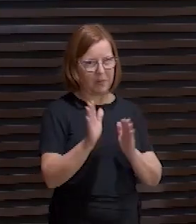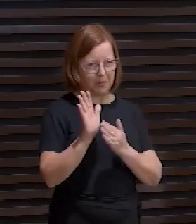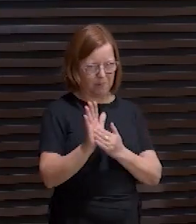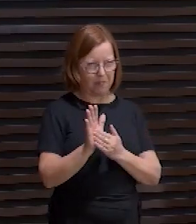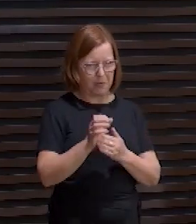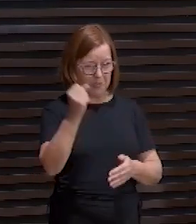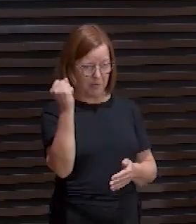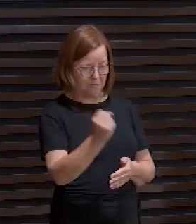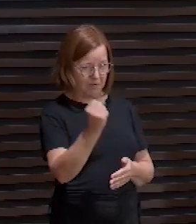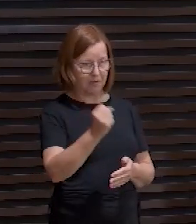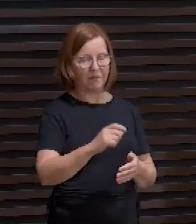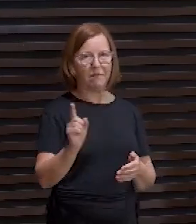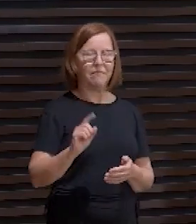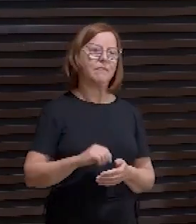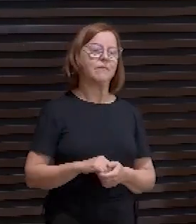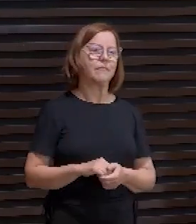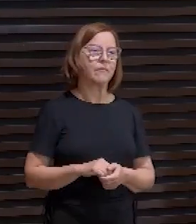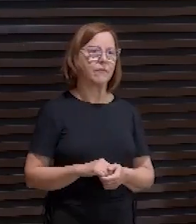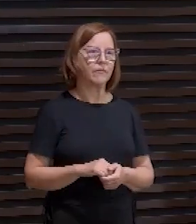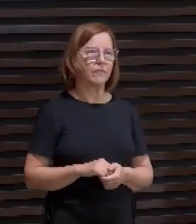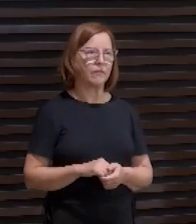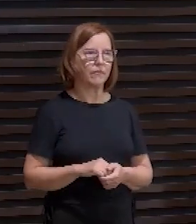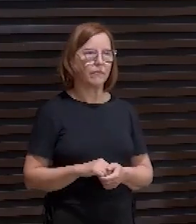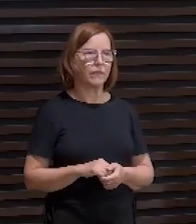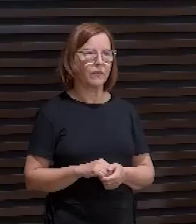E Pedro, Jesus ao ser indagado